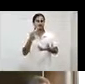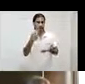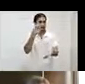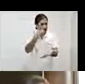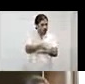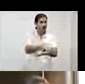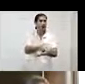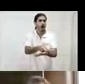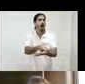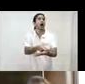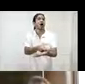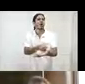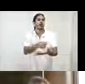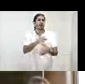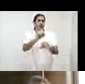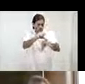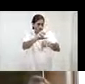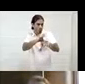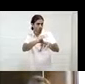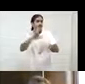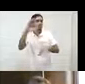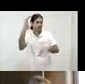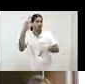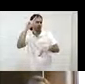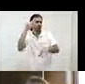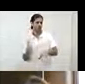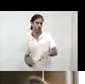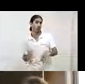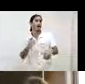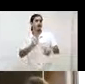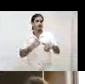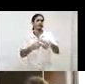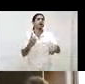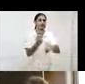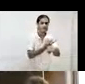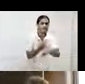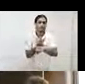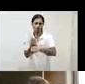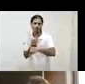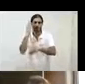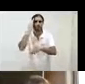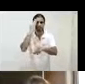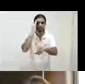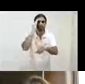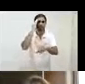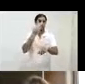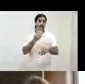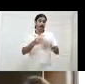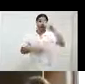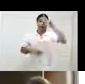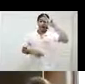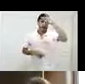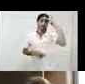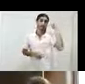Ela busca compreender os fenômenos humanos em suas relações com os contextos sociais. então a educação é